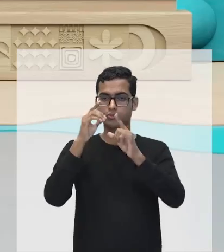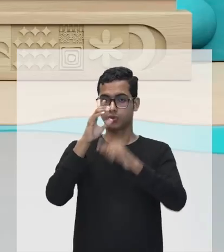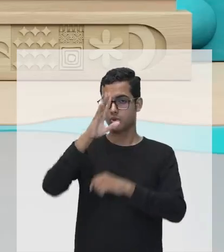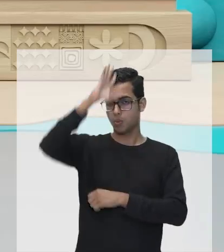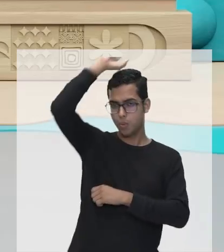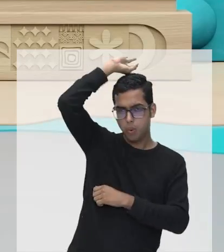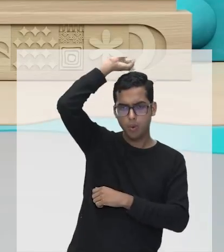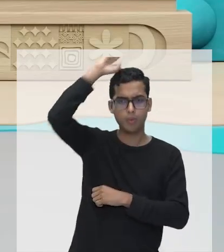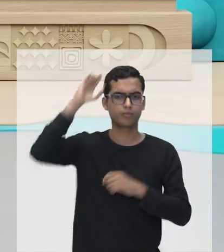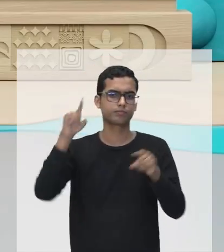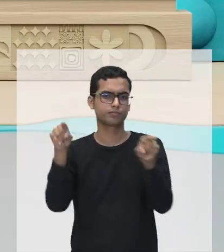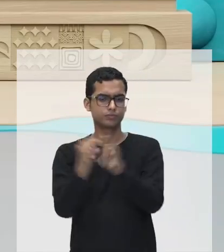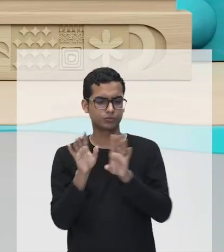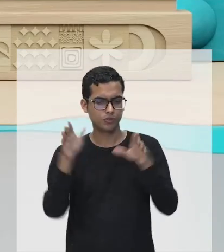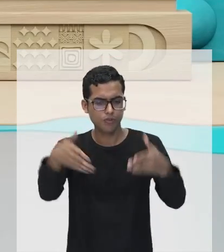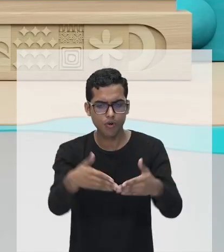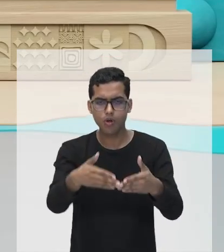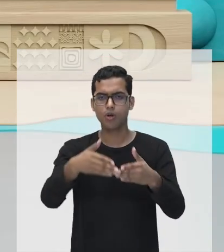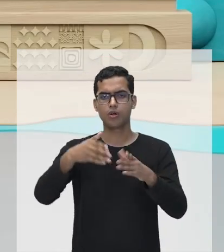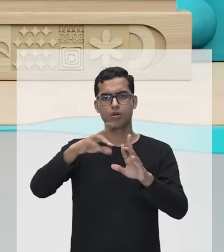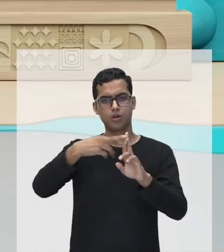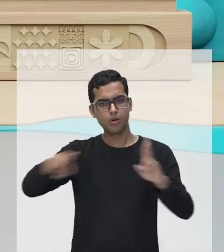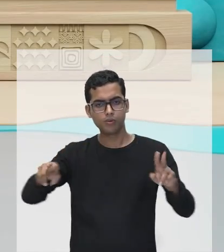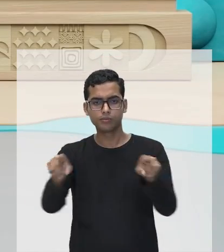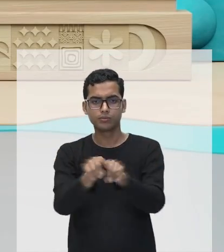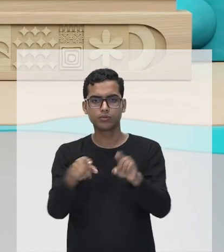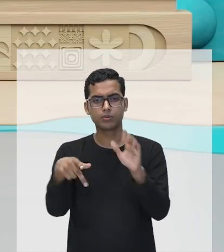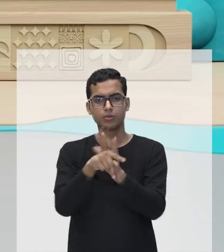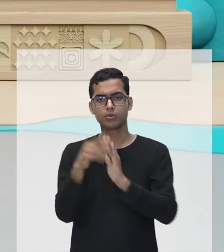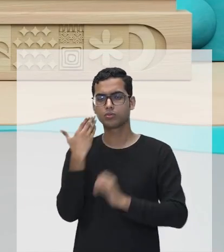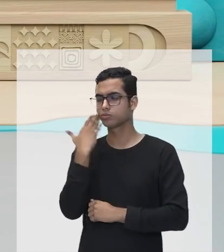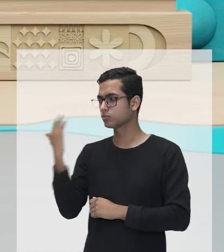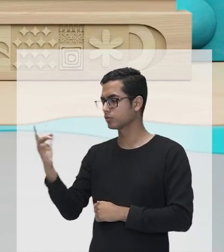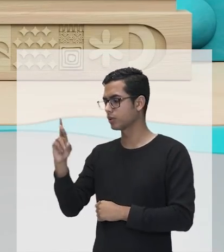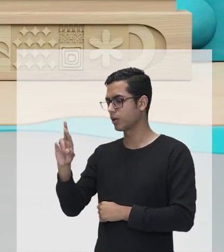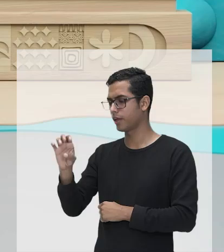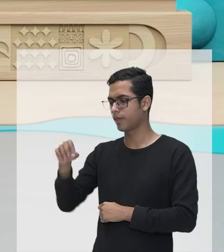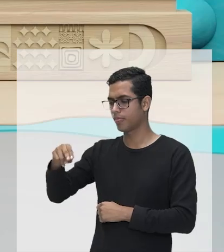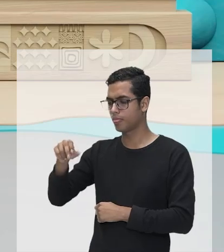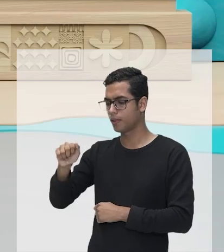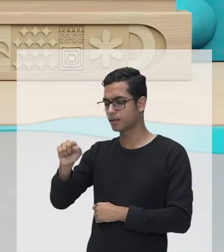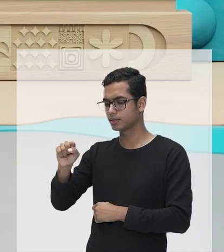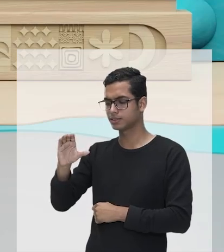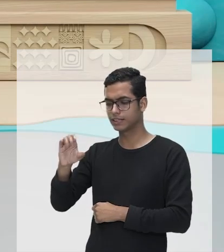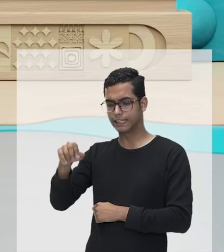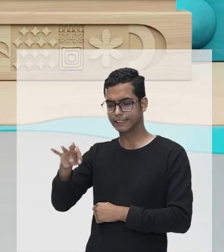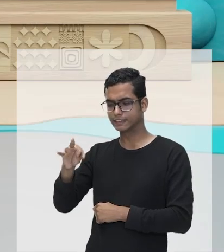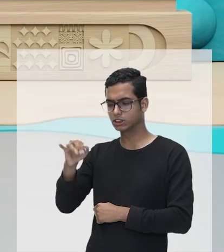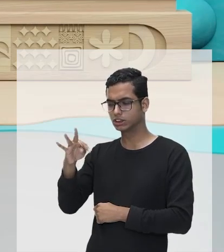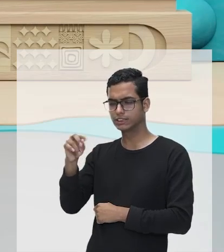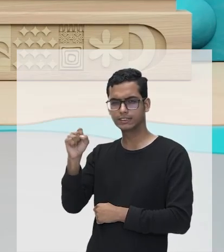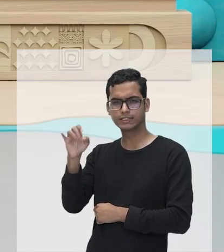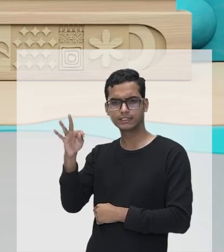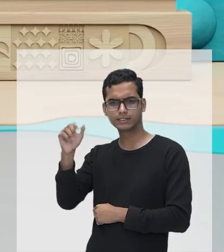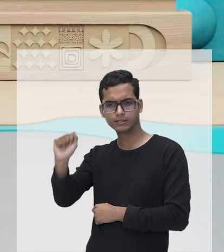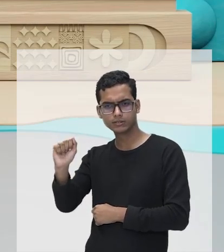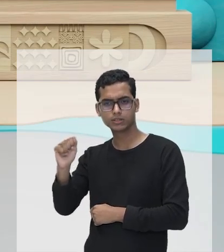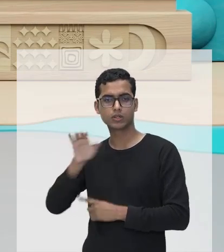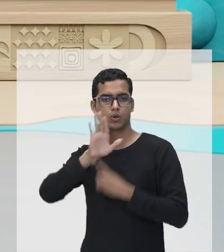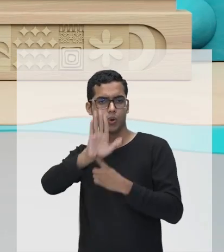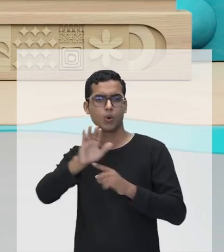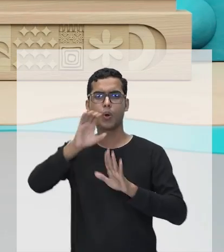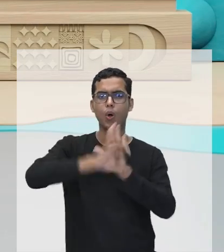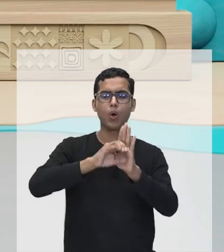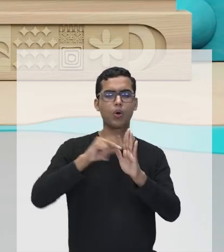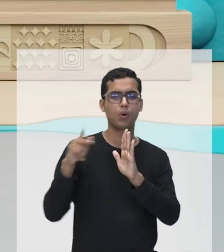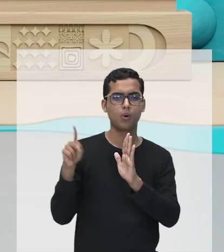a religiosidade. E aqui a arte renascentista, que foi a partir daí que começou o conceito